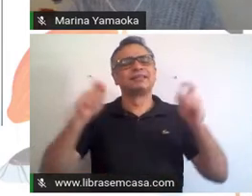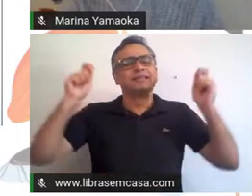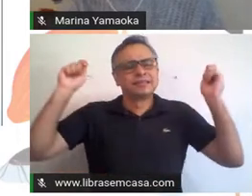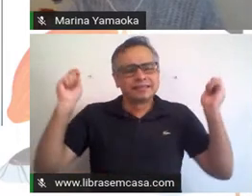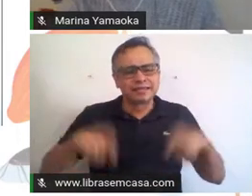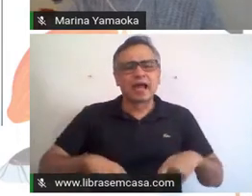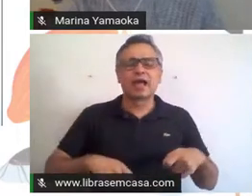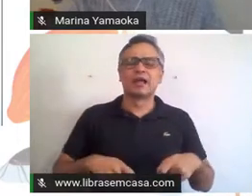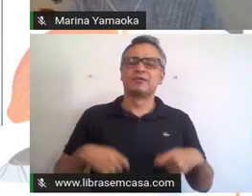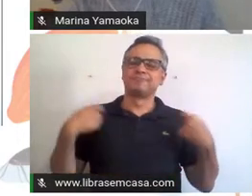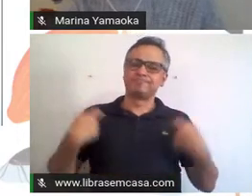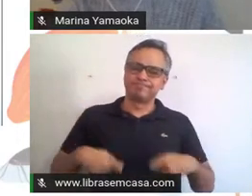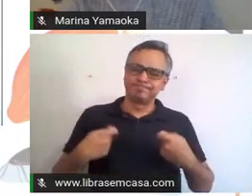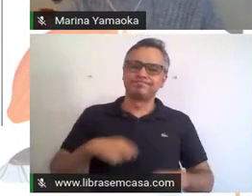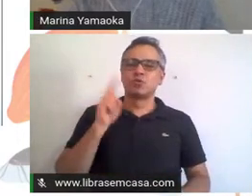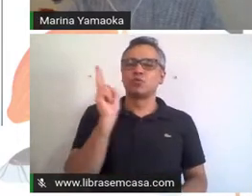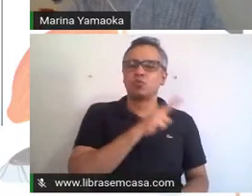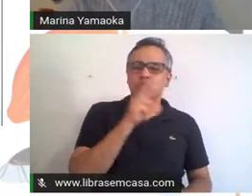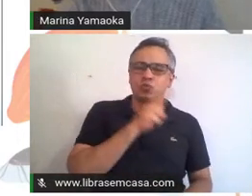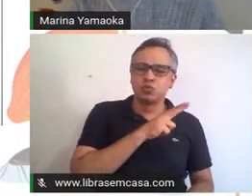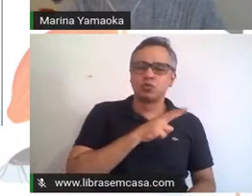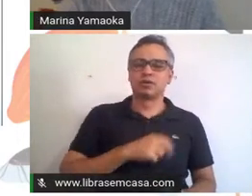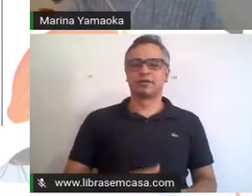é necessário e é urgente.